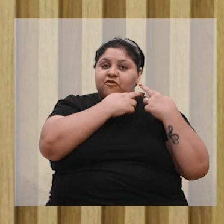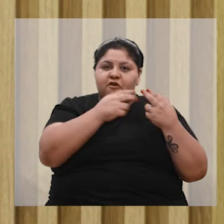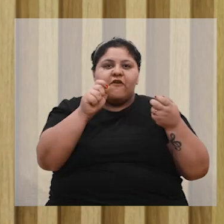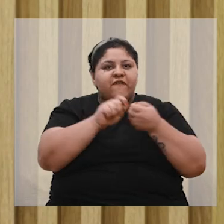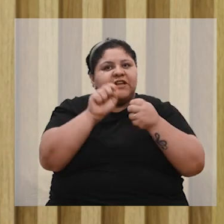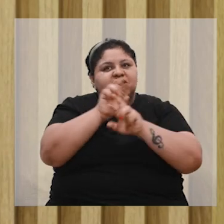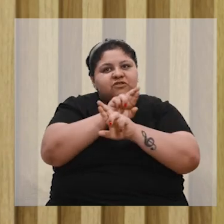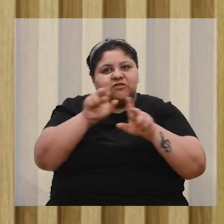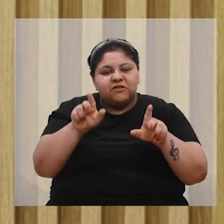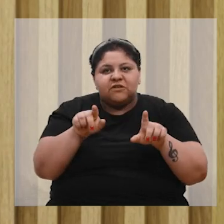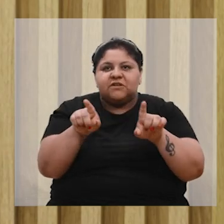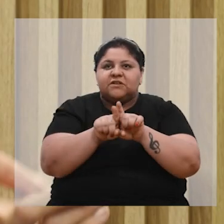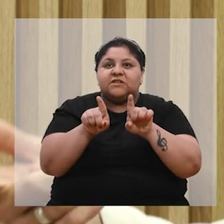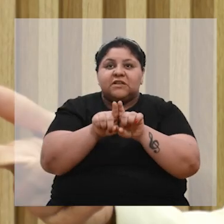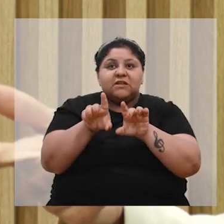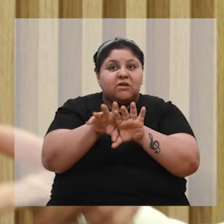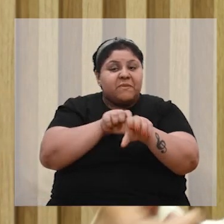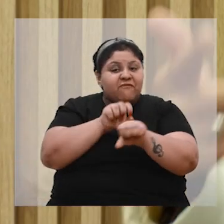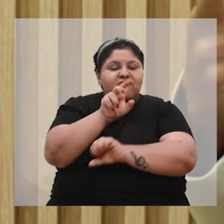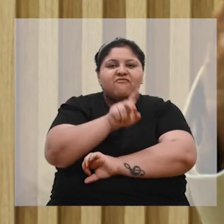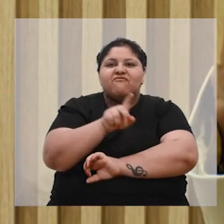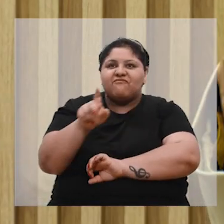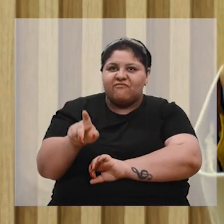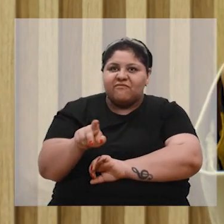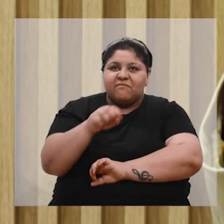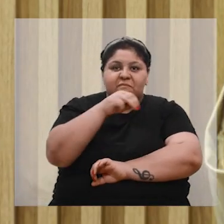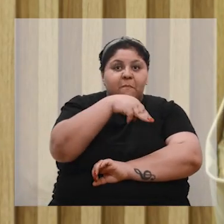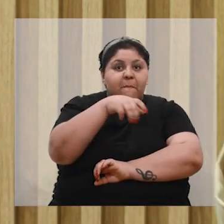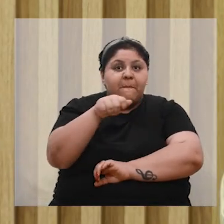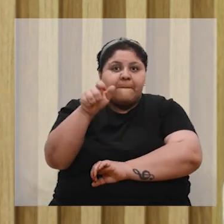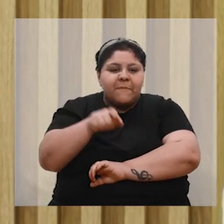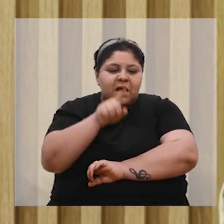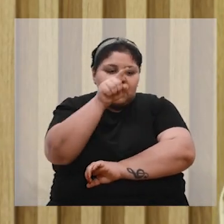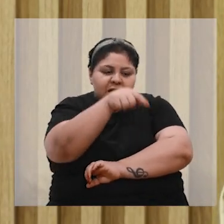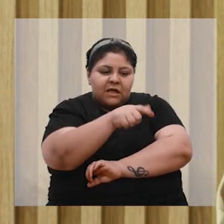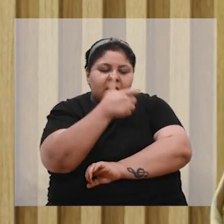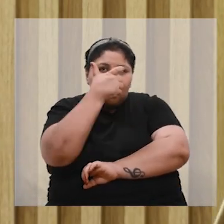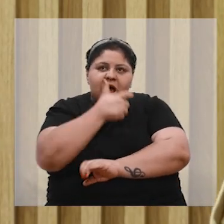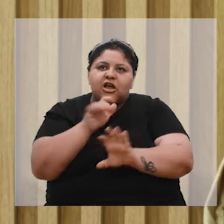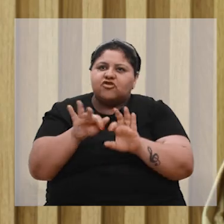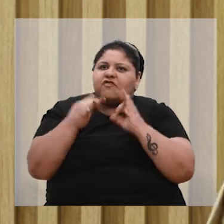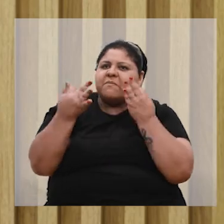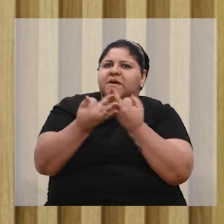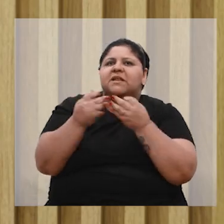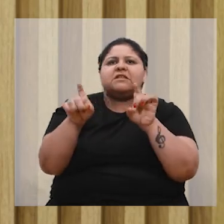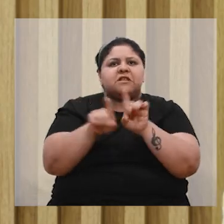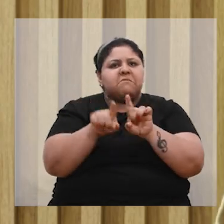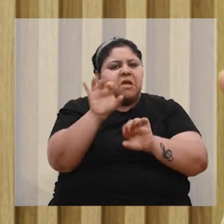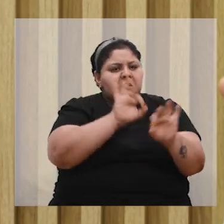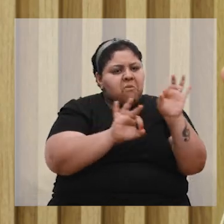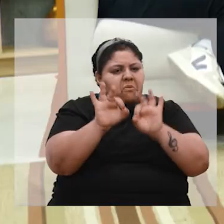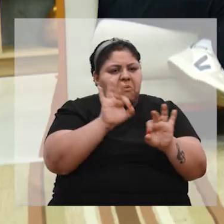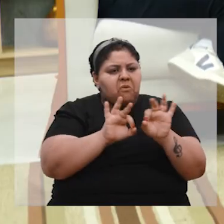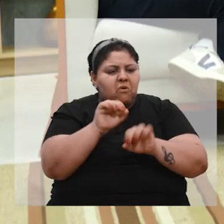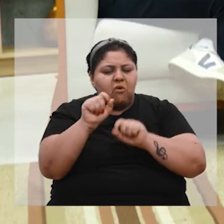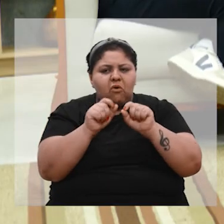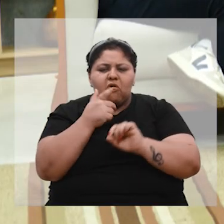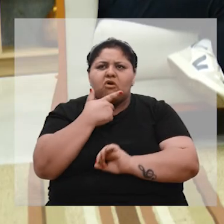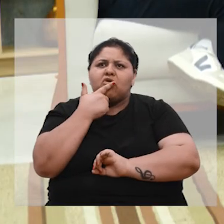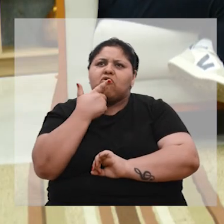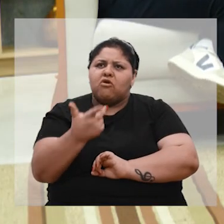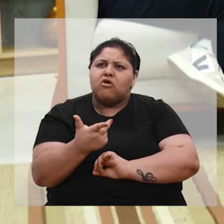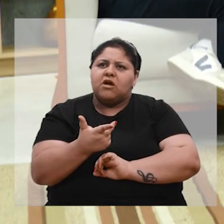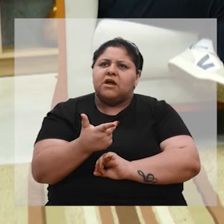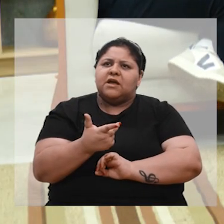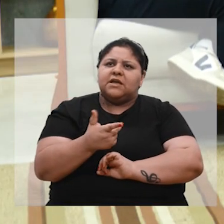isso também faz diferença. Inclusive a formação de professor Max, né? Acho que a família pode também ser articuladora, assim, que